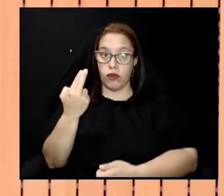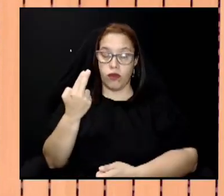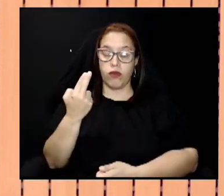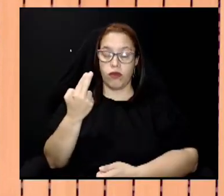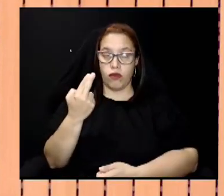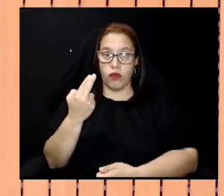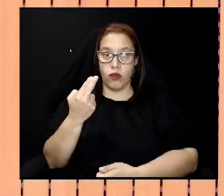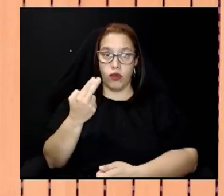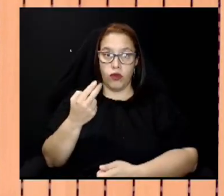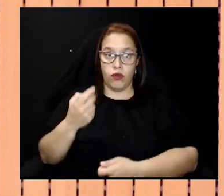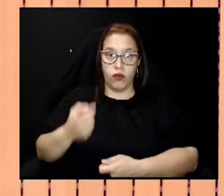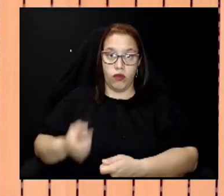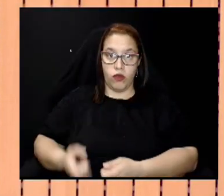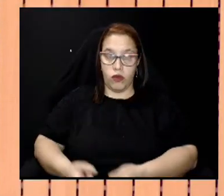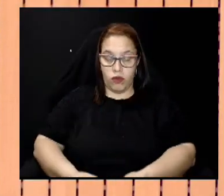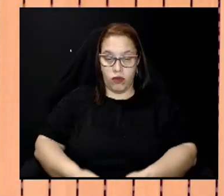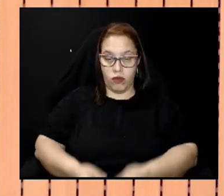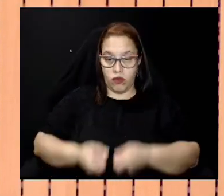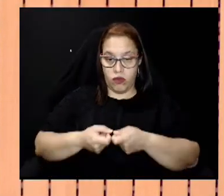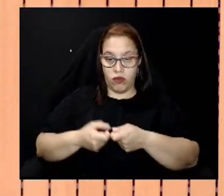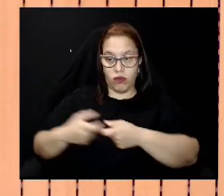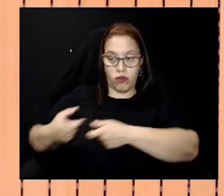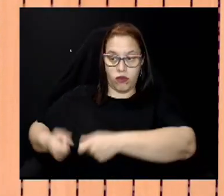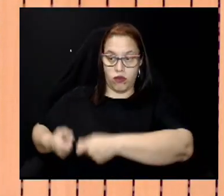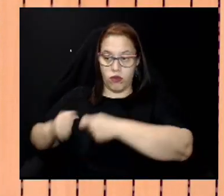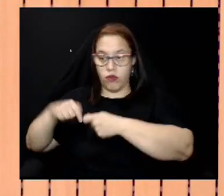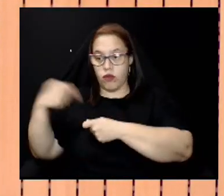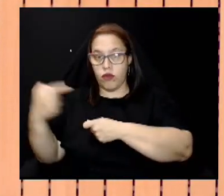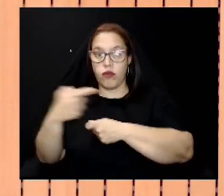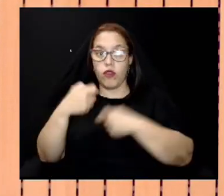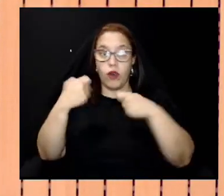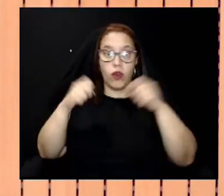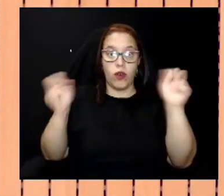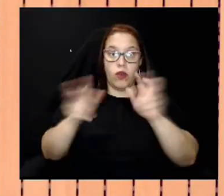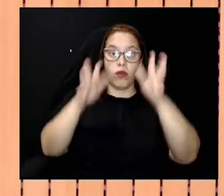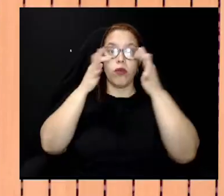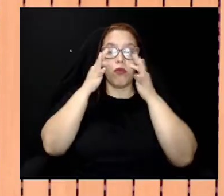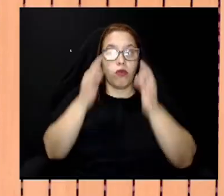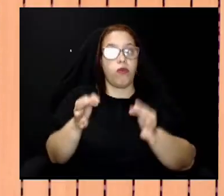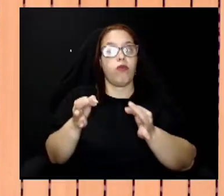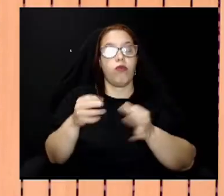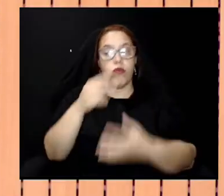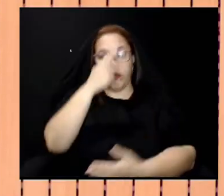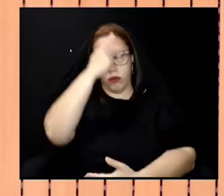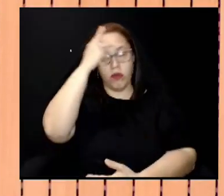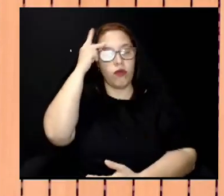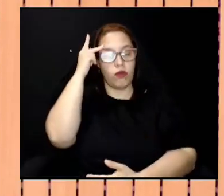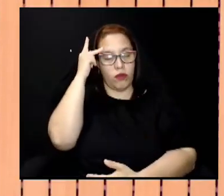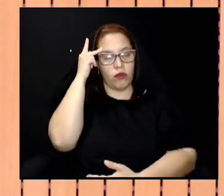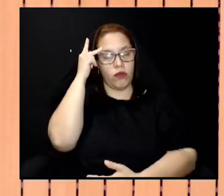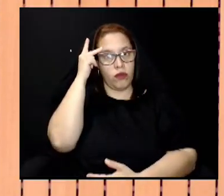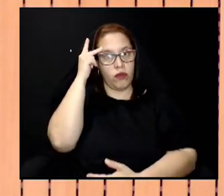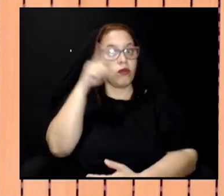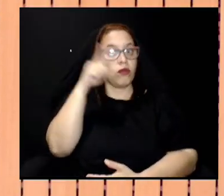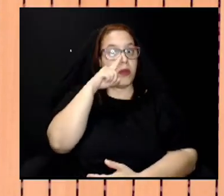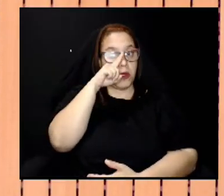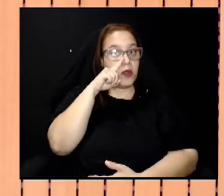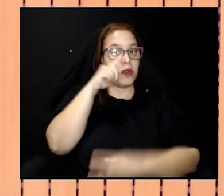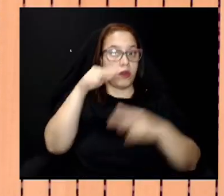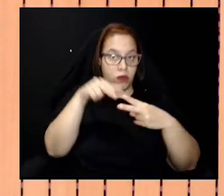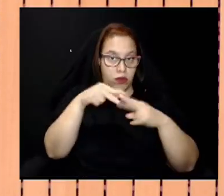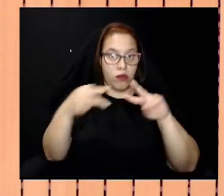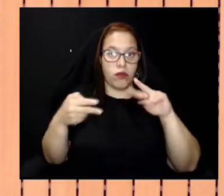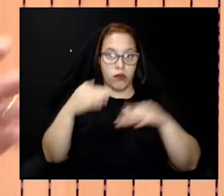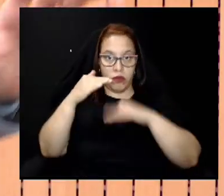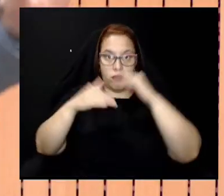numa mulher, câncer de mama na outra, isso precisa chamar a atenção das pessoas para um risco hereditário de desenvolvimento de